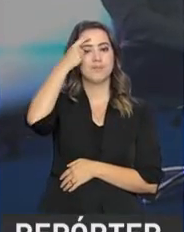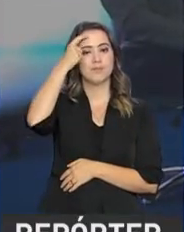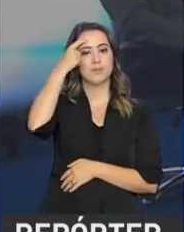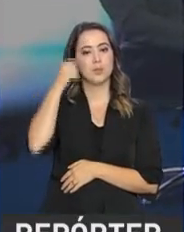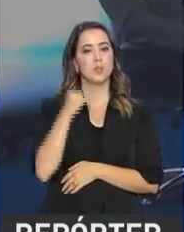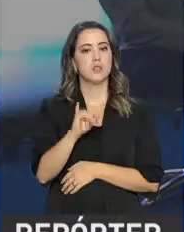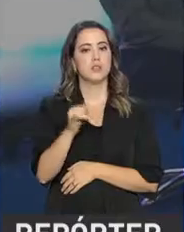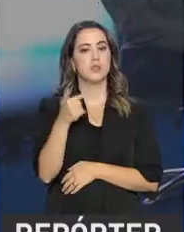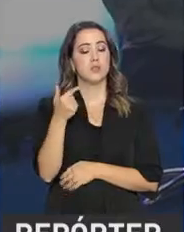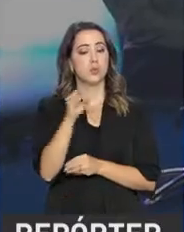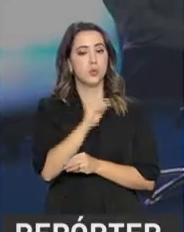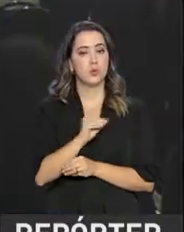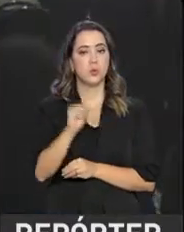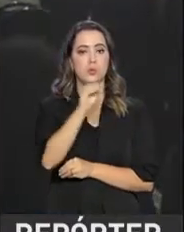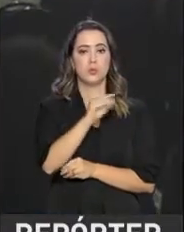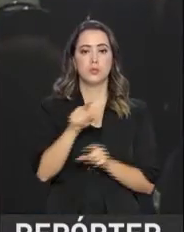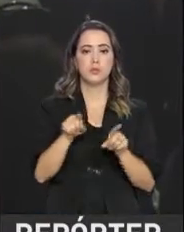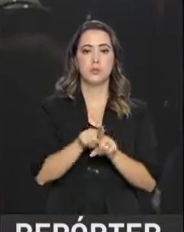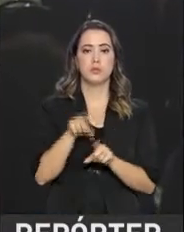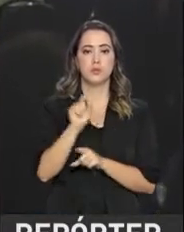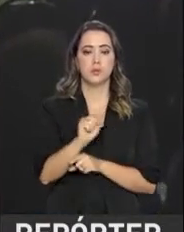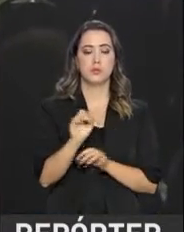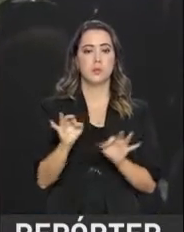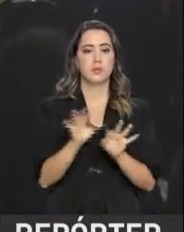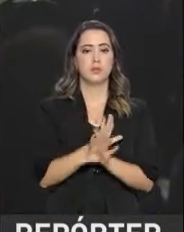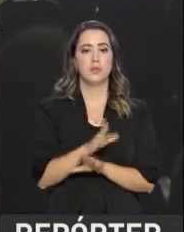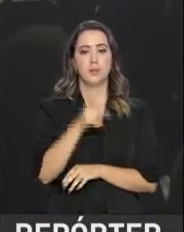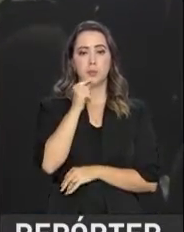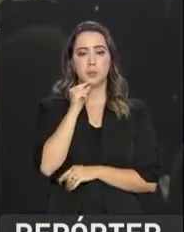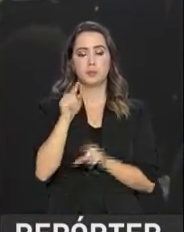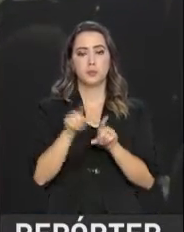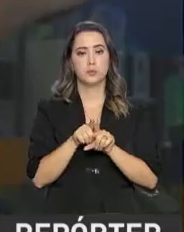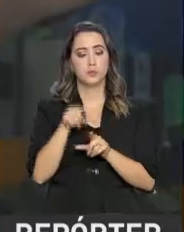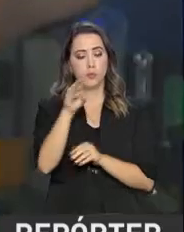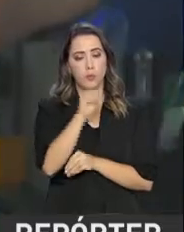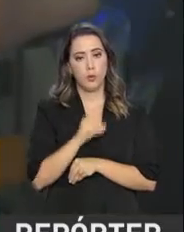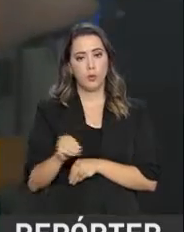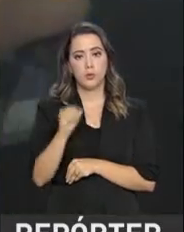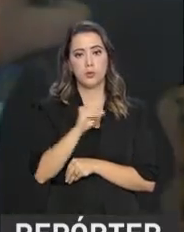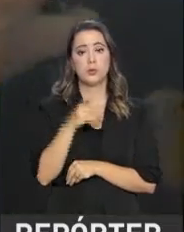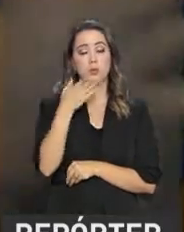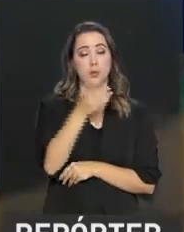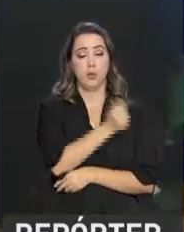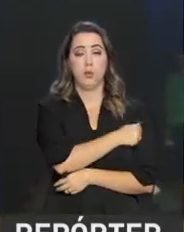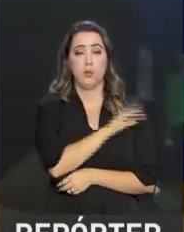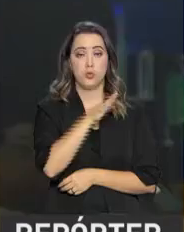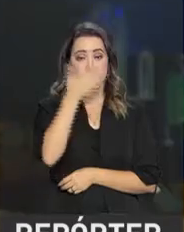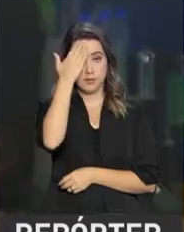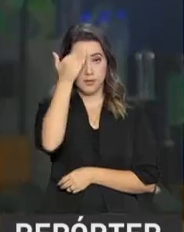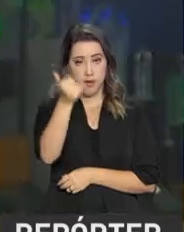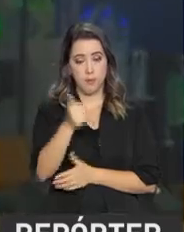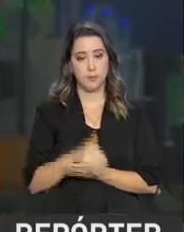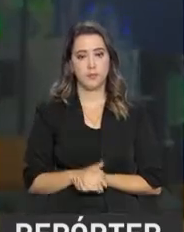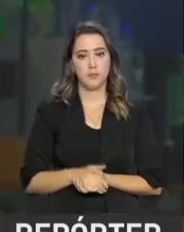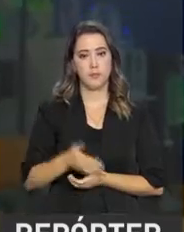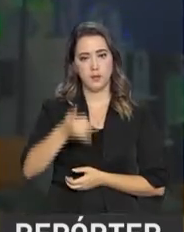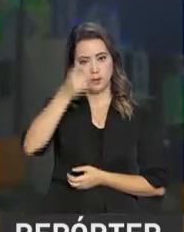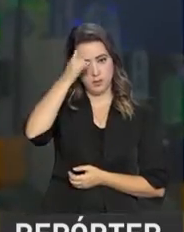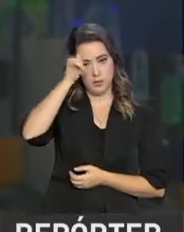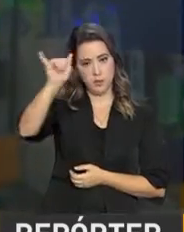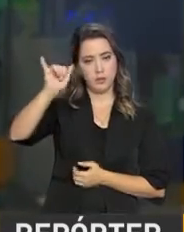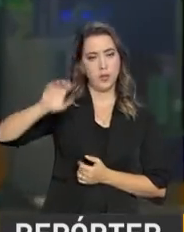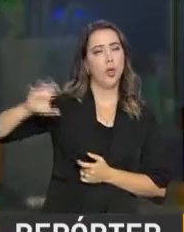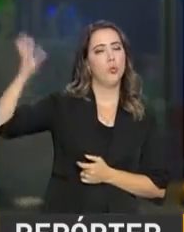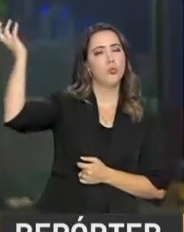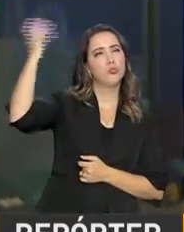de que se não for cuidada a água pode acabar essa lição alana já aprendeu é evitado de demorar no